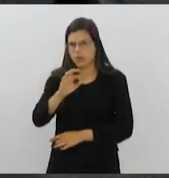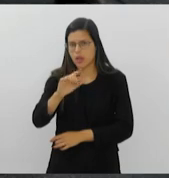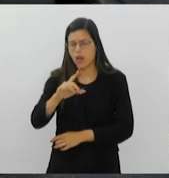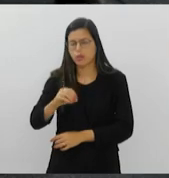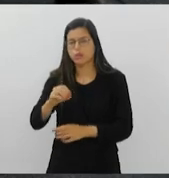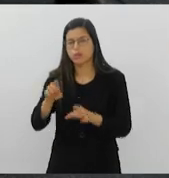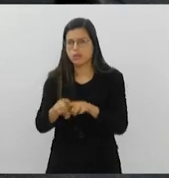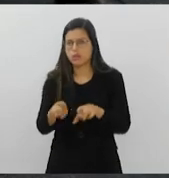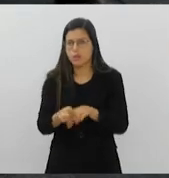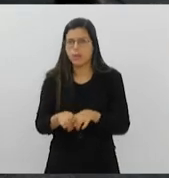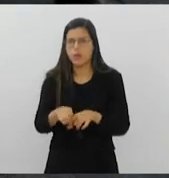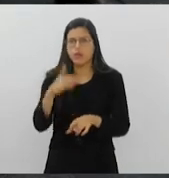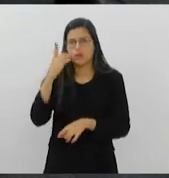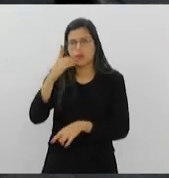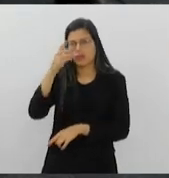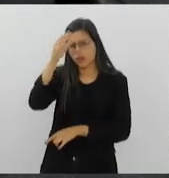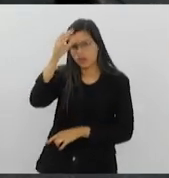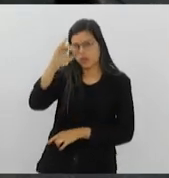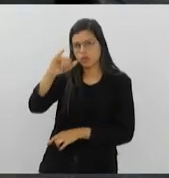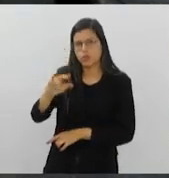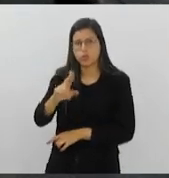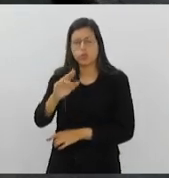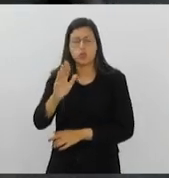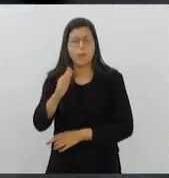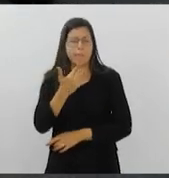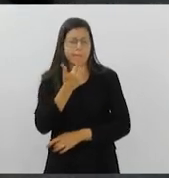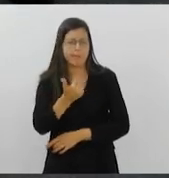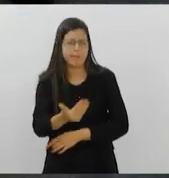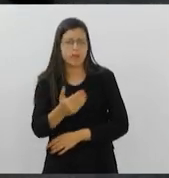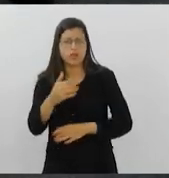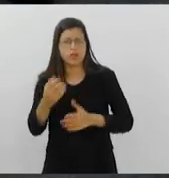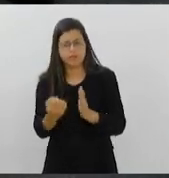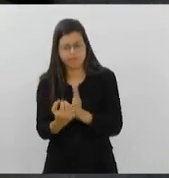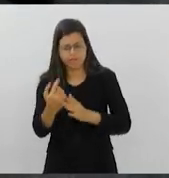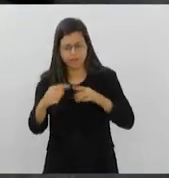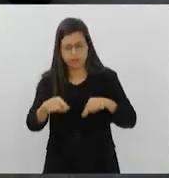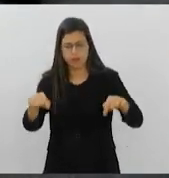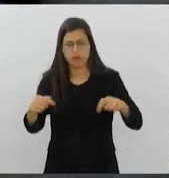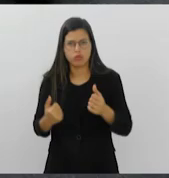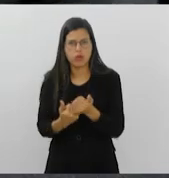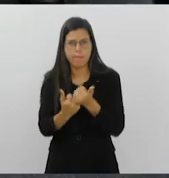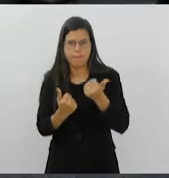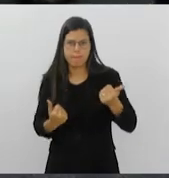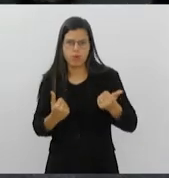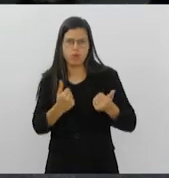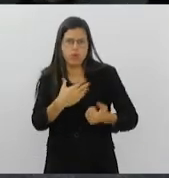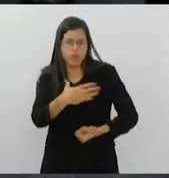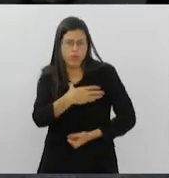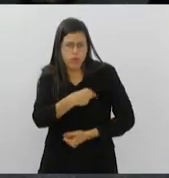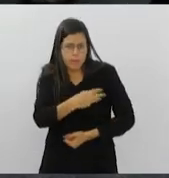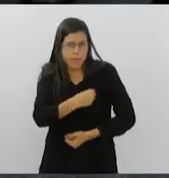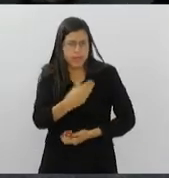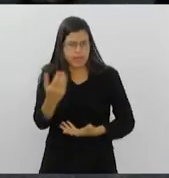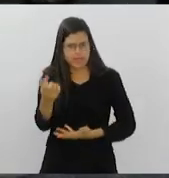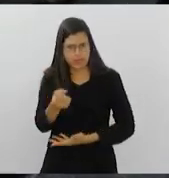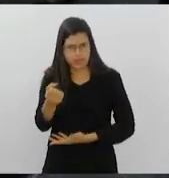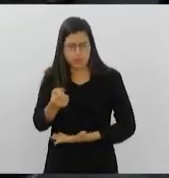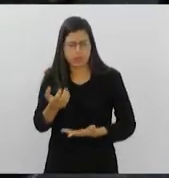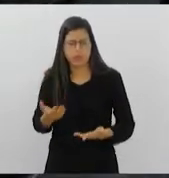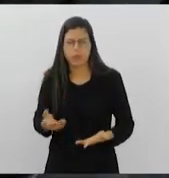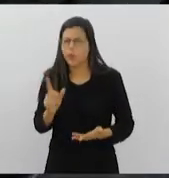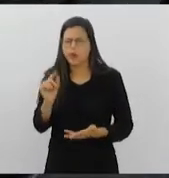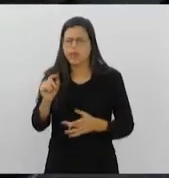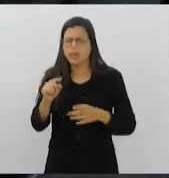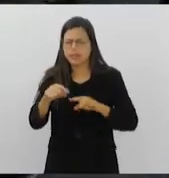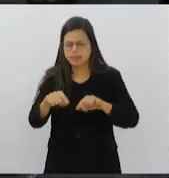Ju, que já reivindica uma criação da sala de apoio à amamentação. O que é essa sala, senhor presidente? É